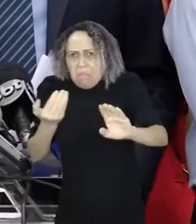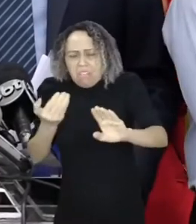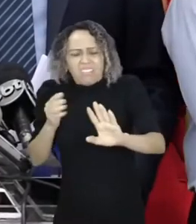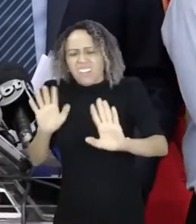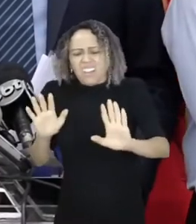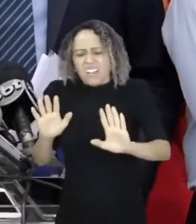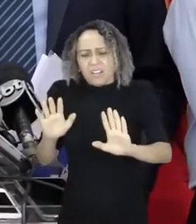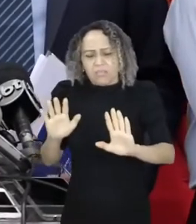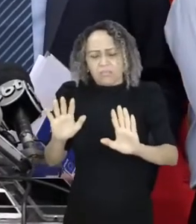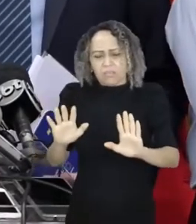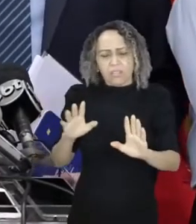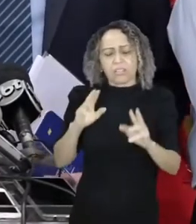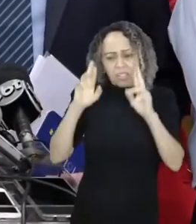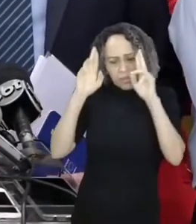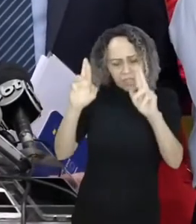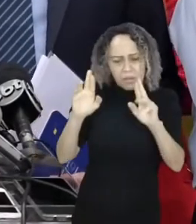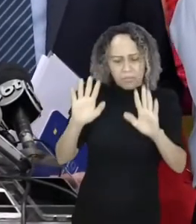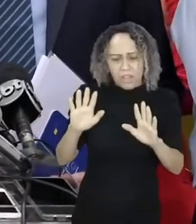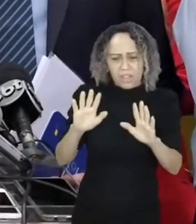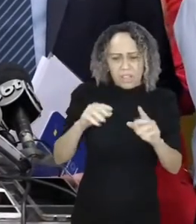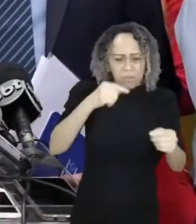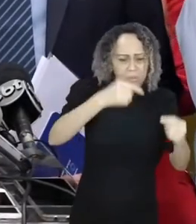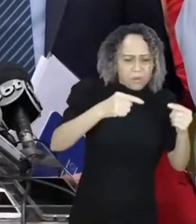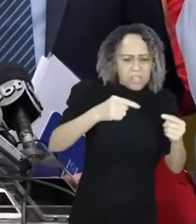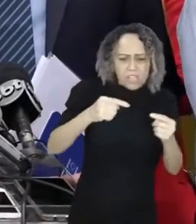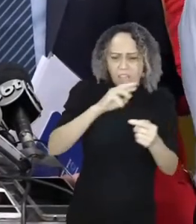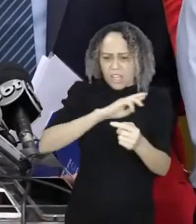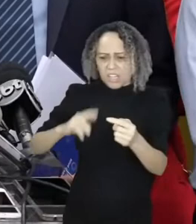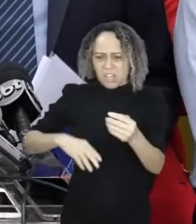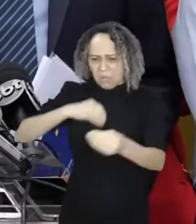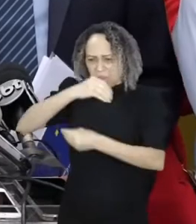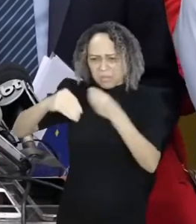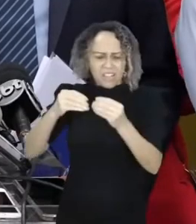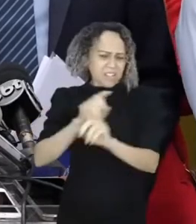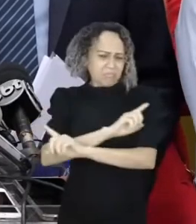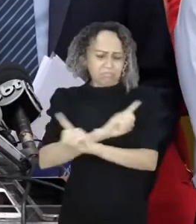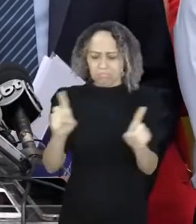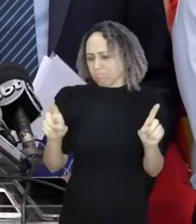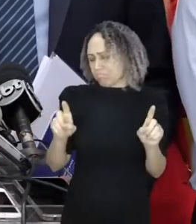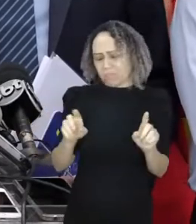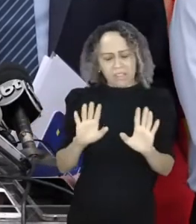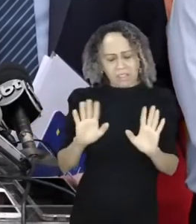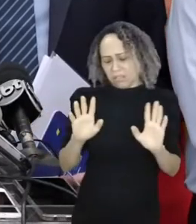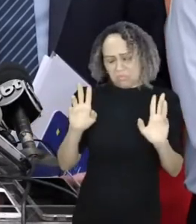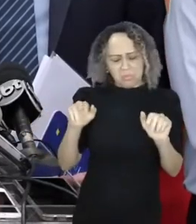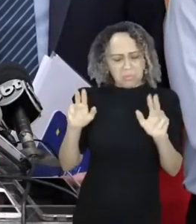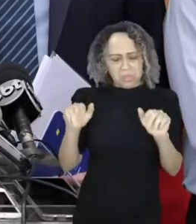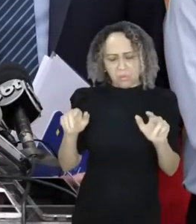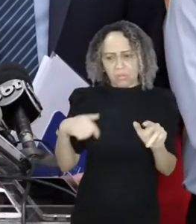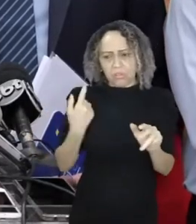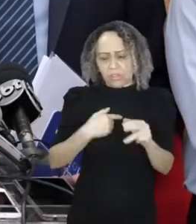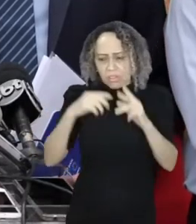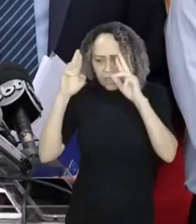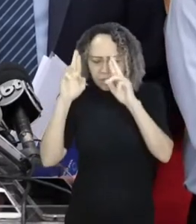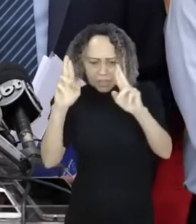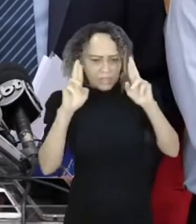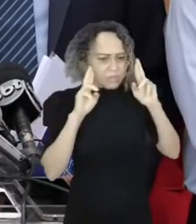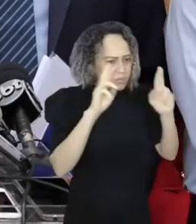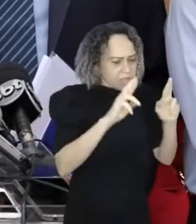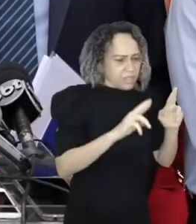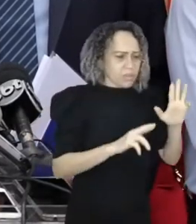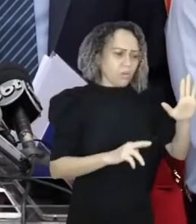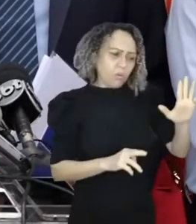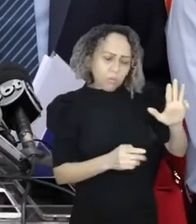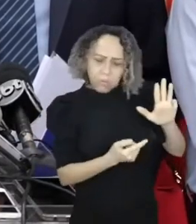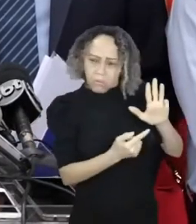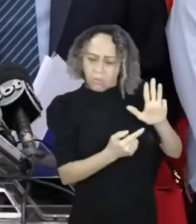religião, isso é importante ficar claro. Então nós temos o maior respeito e nossa missão, nosso compromisso, o compromisso do presidente Lula, do